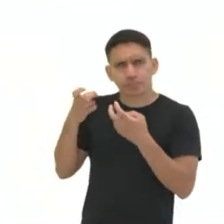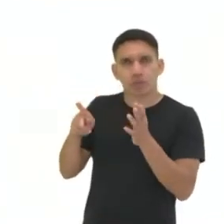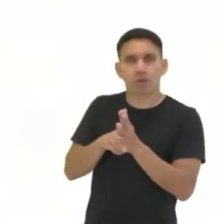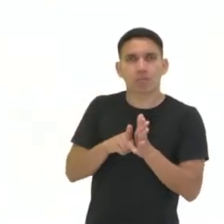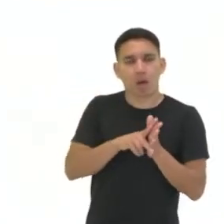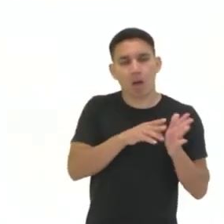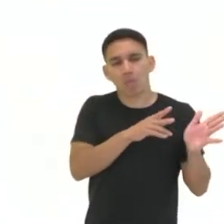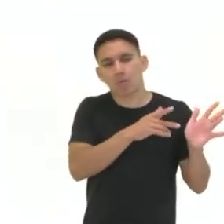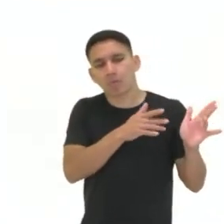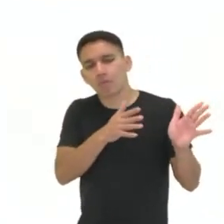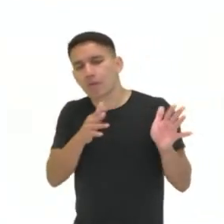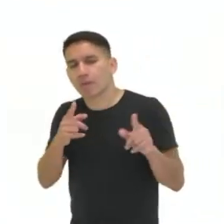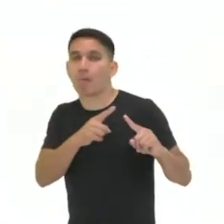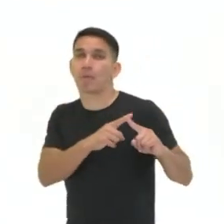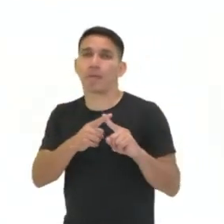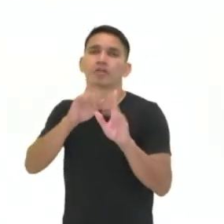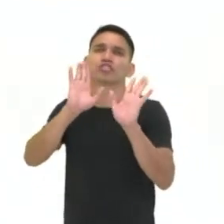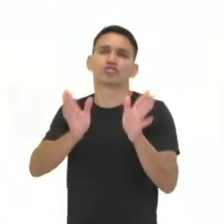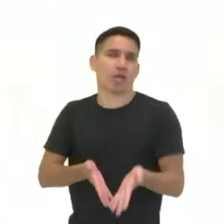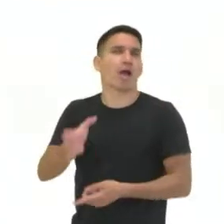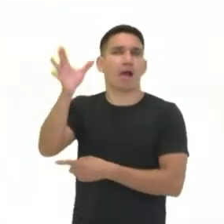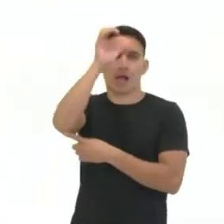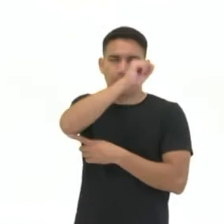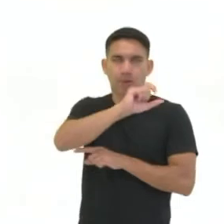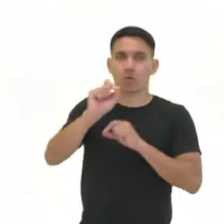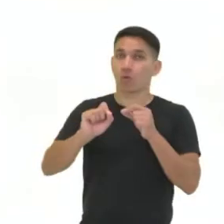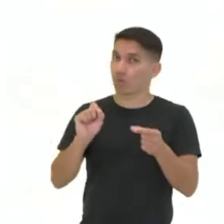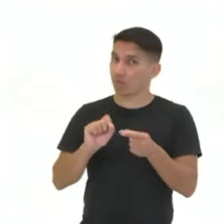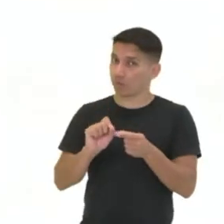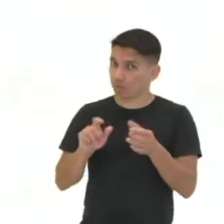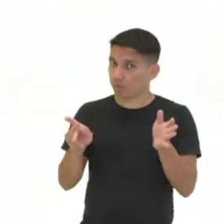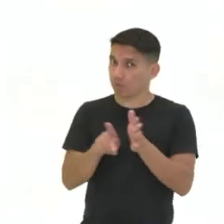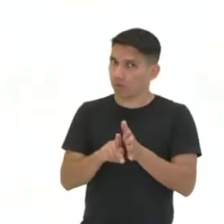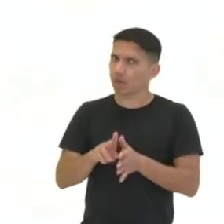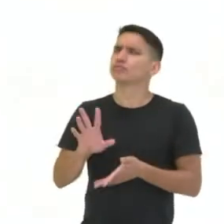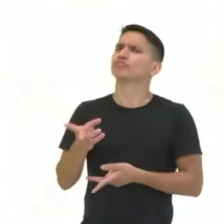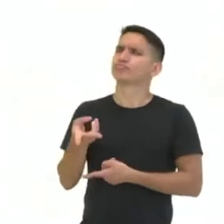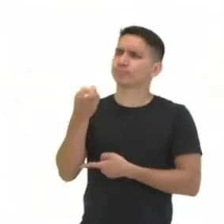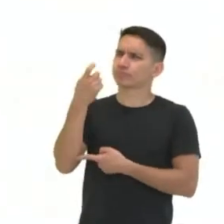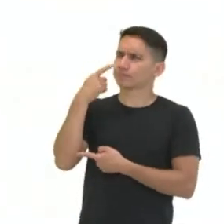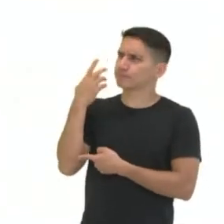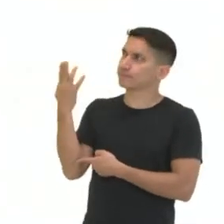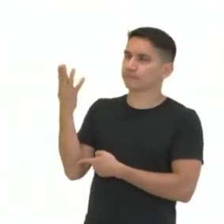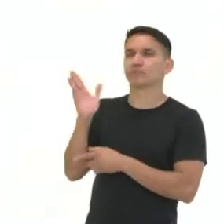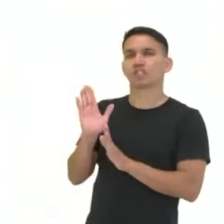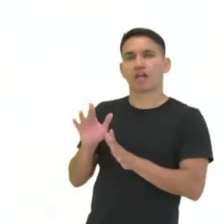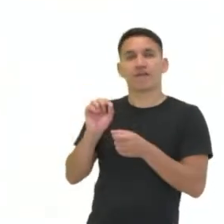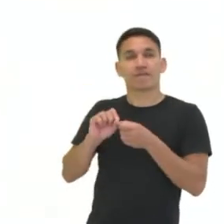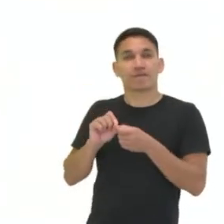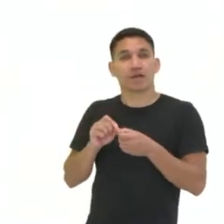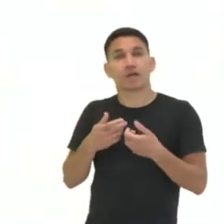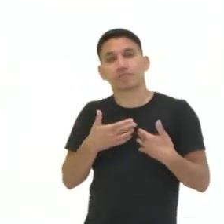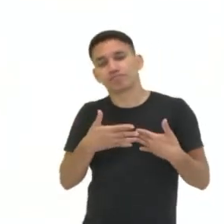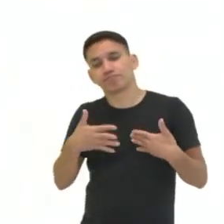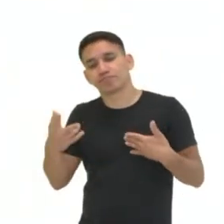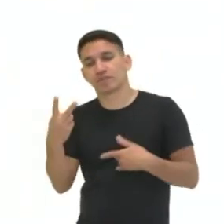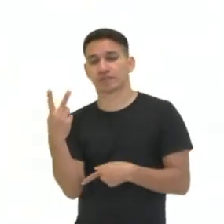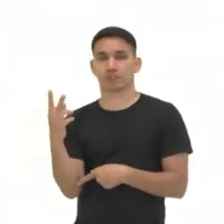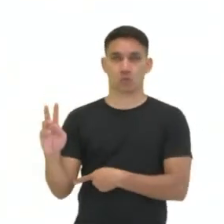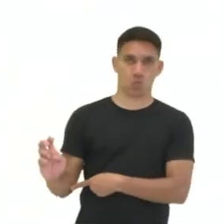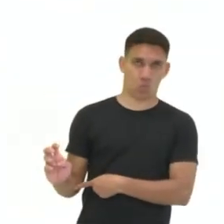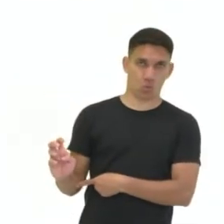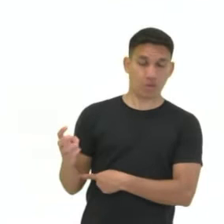contagem, que a gente já sabe resolver, então neste caso a gente também pode resolver por ele, eu vou ter um resultado de